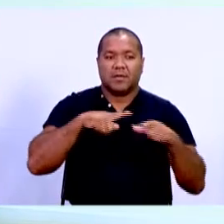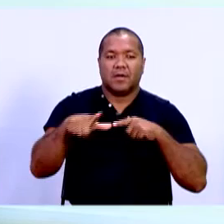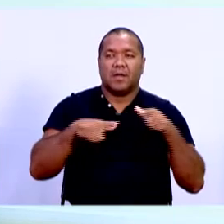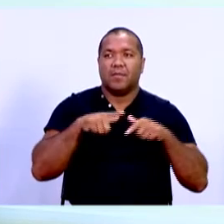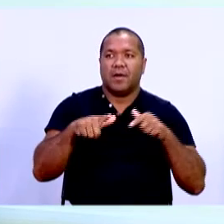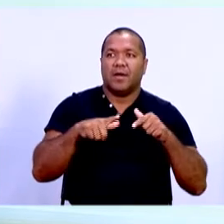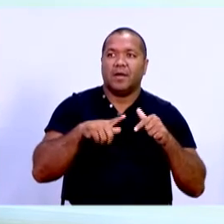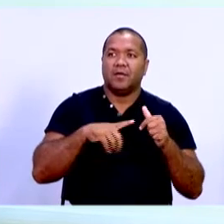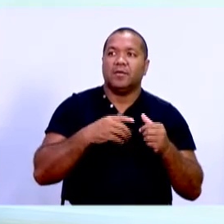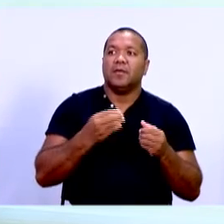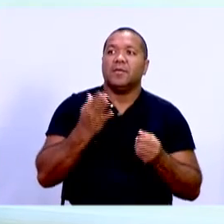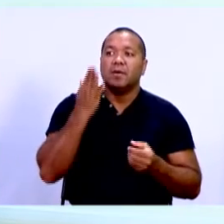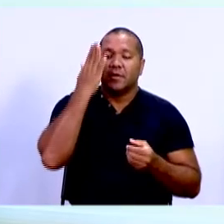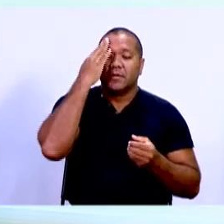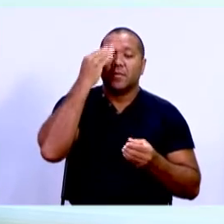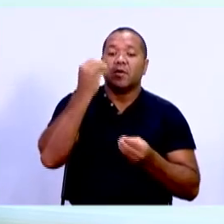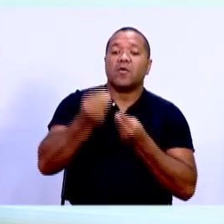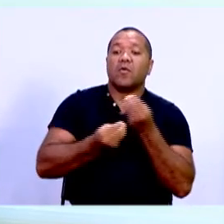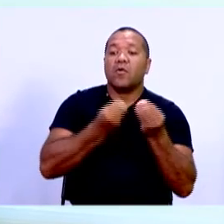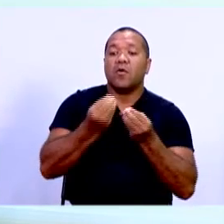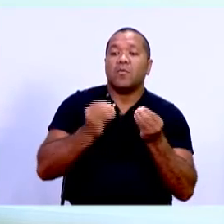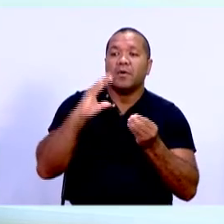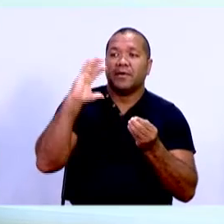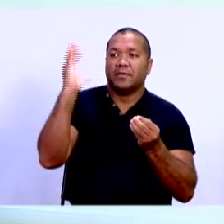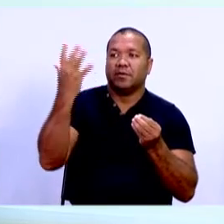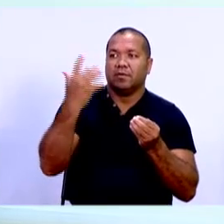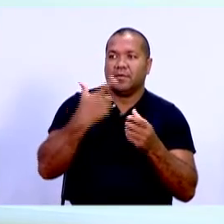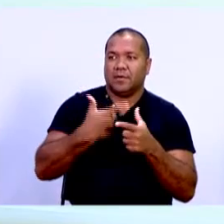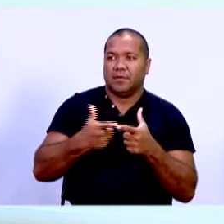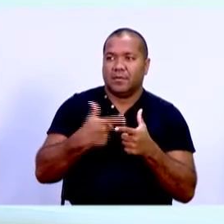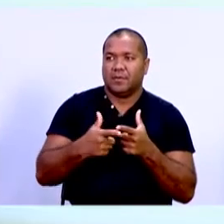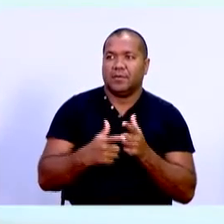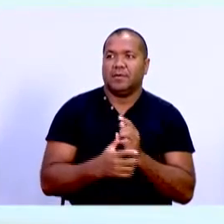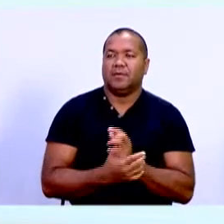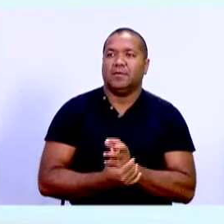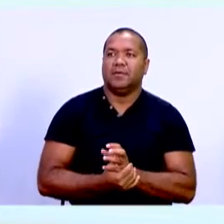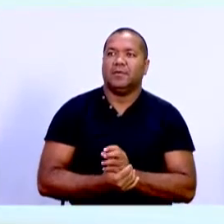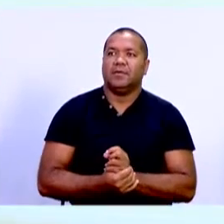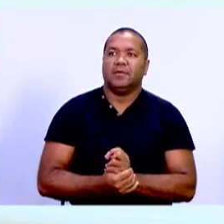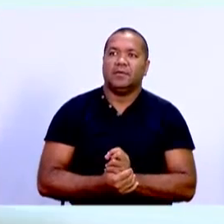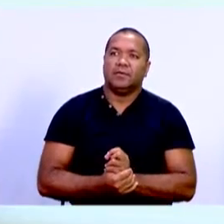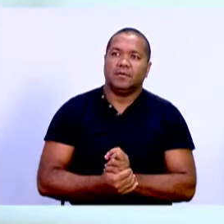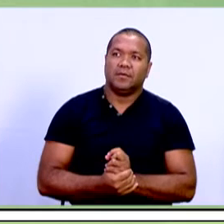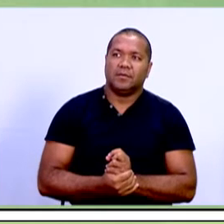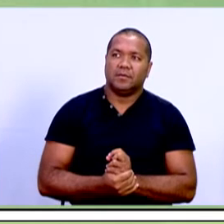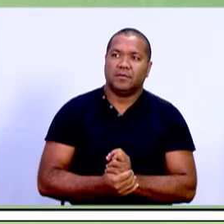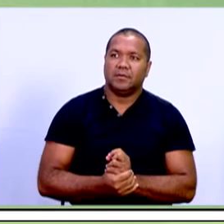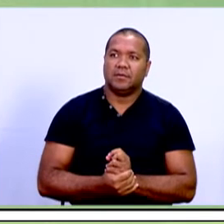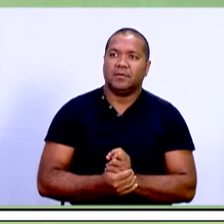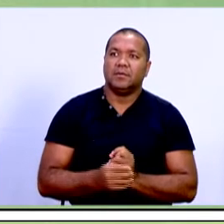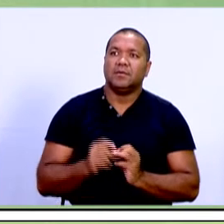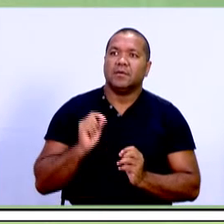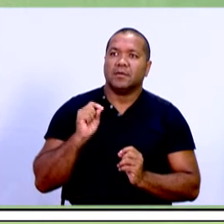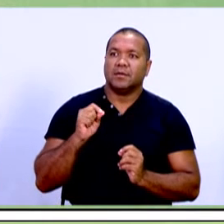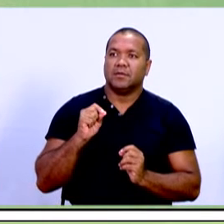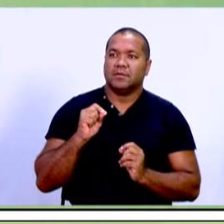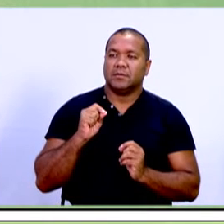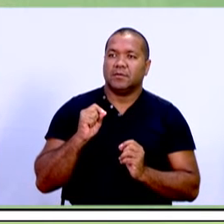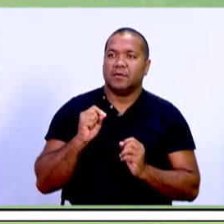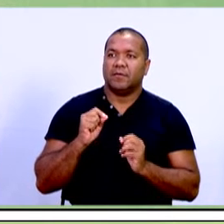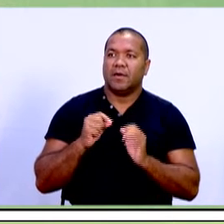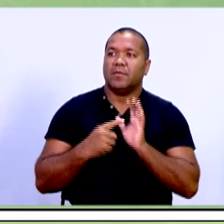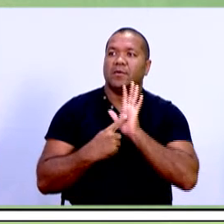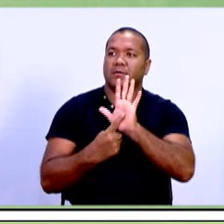para agir de maneira proativa e trazer resultados, com certeza, para a instituição. E isso vai gerar informações